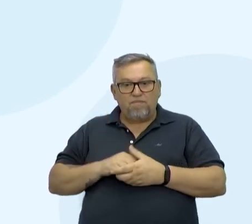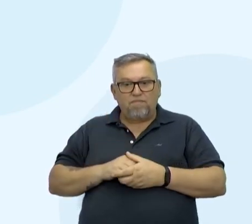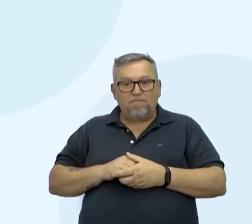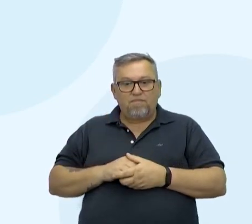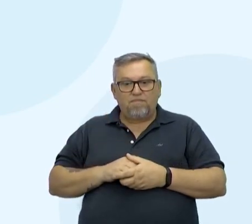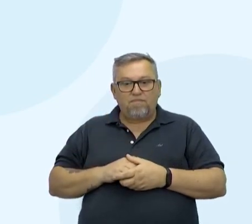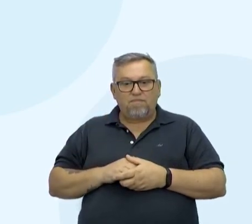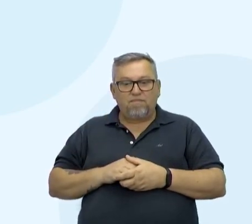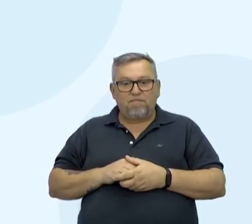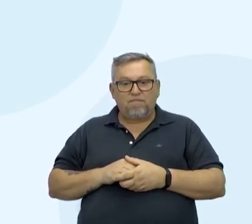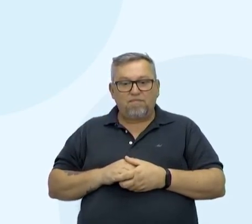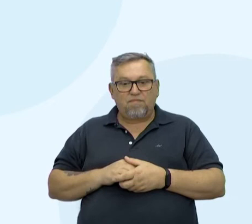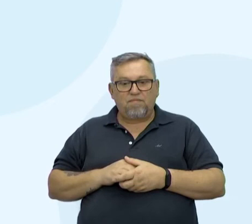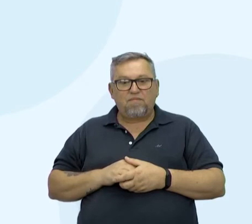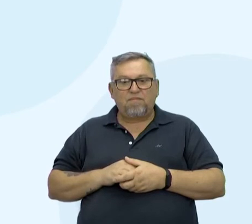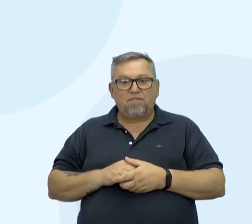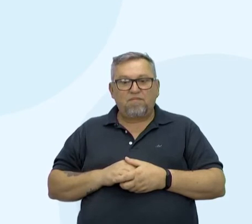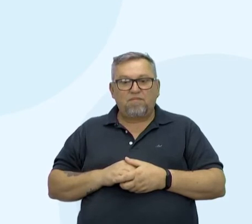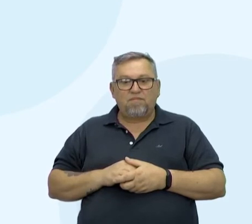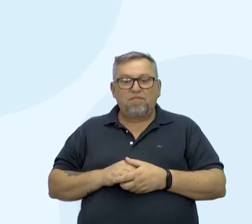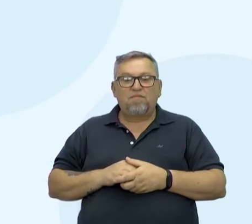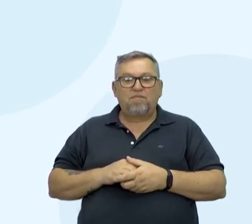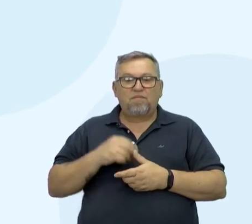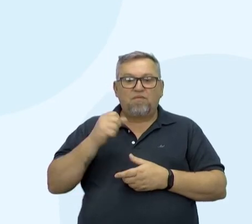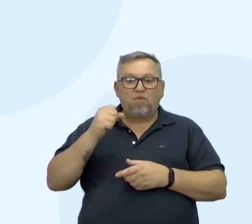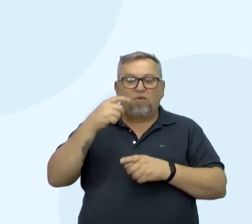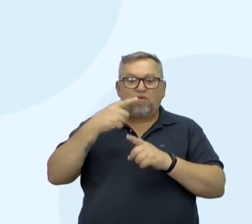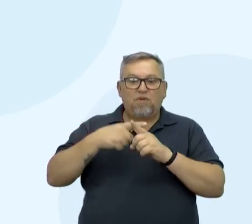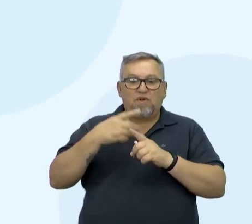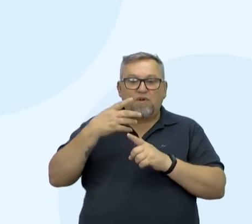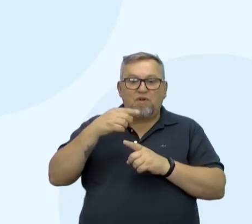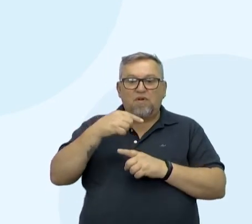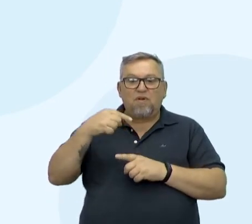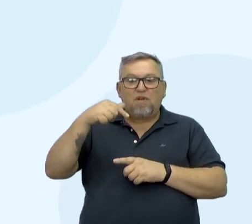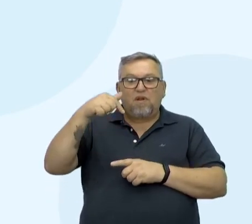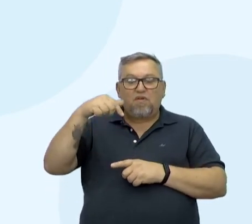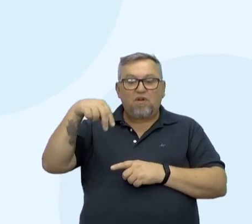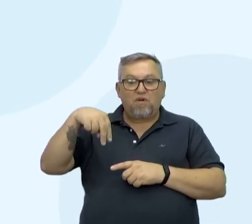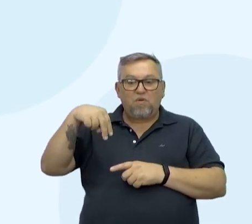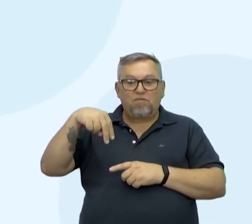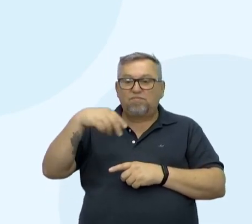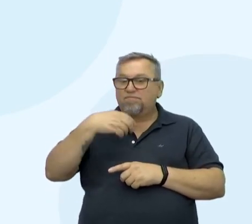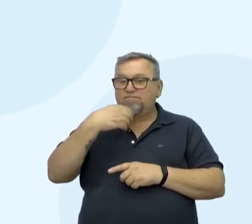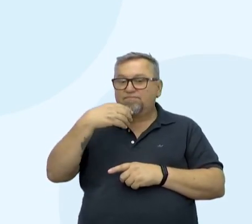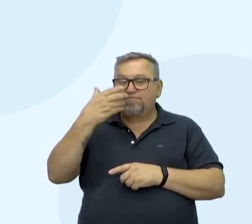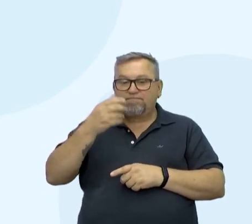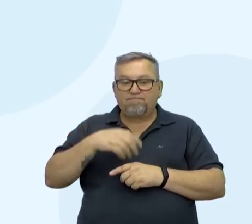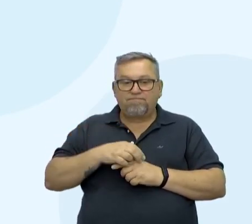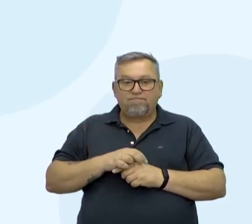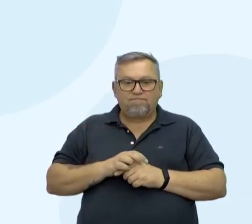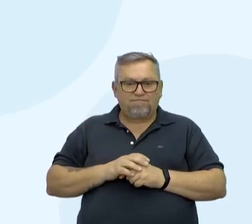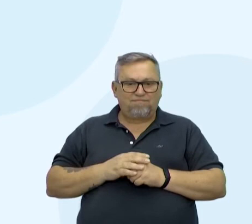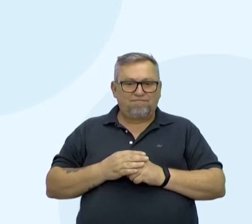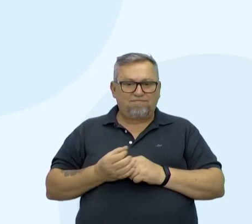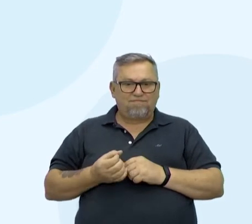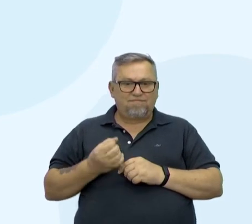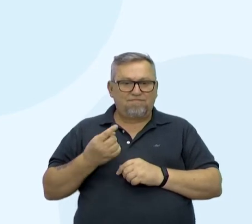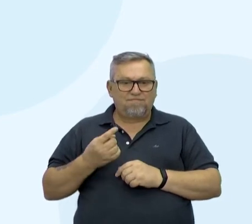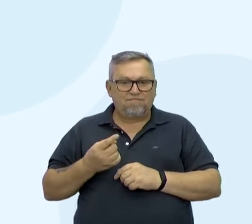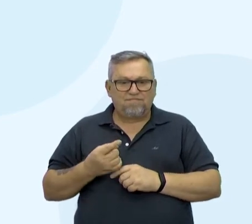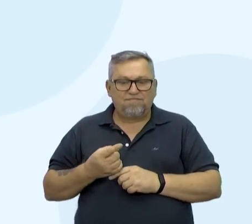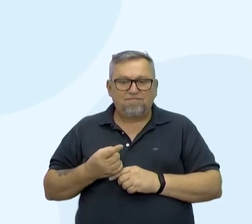10. Passiva vai dar negativa, vai dar 8 vezes 10 dá menos 7 newtons. Ô Giba, ele perguntou a taxa